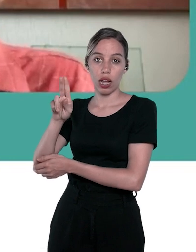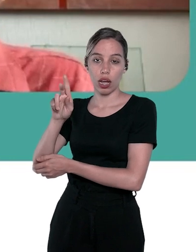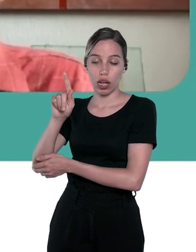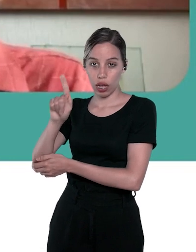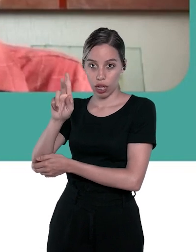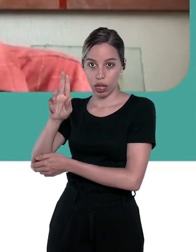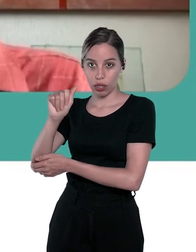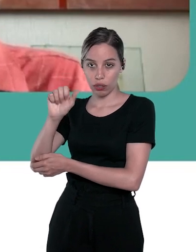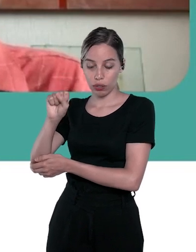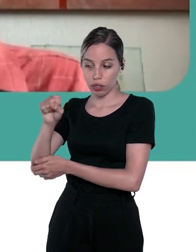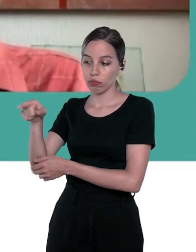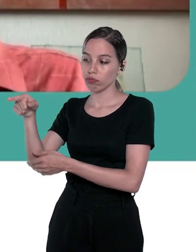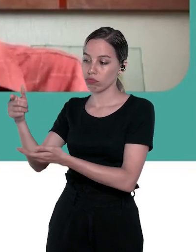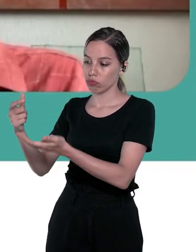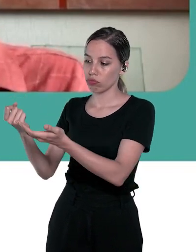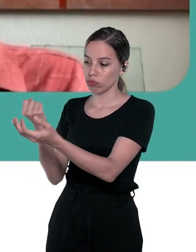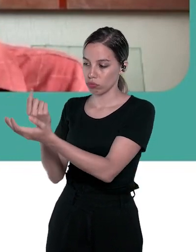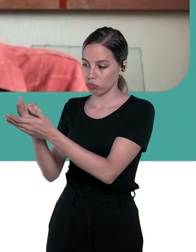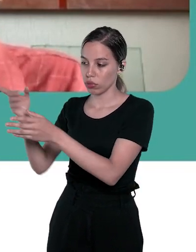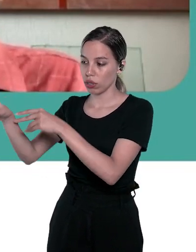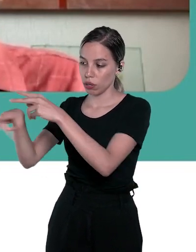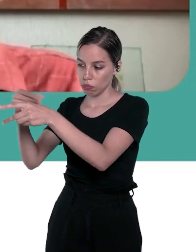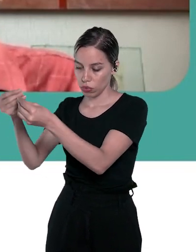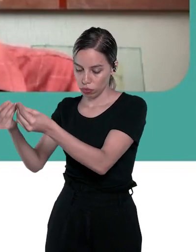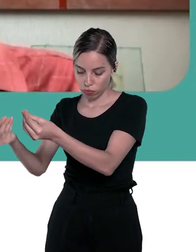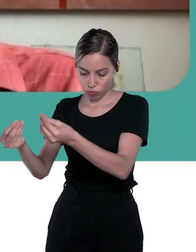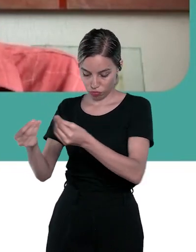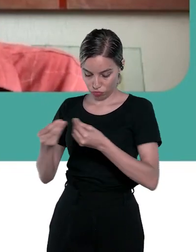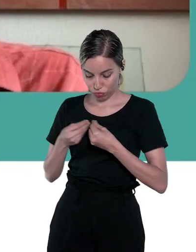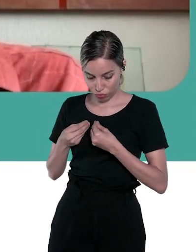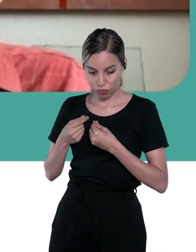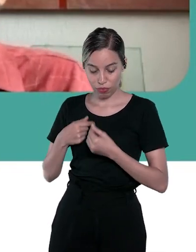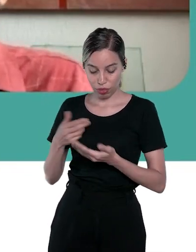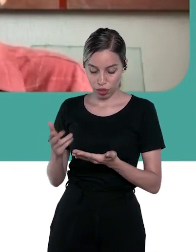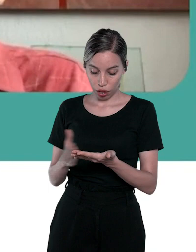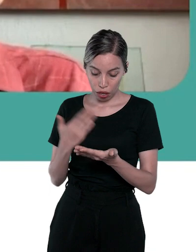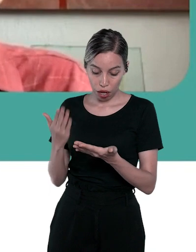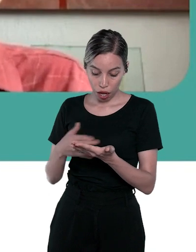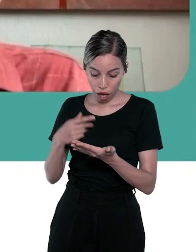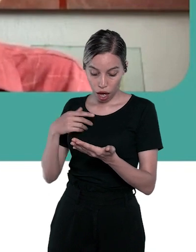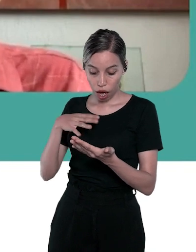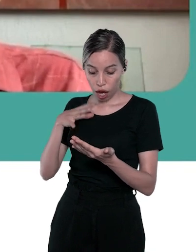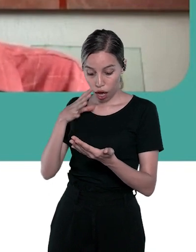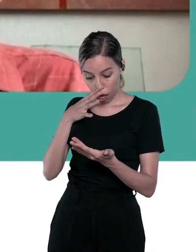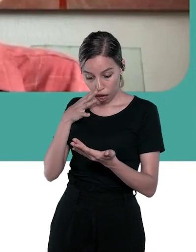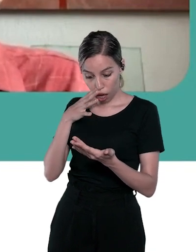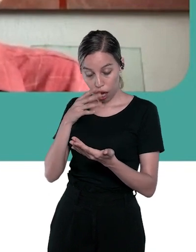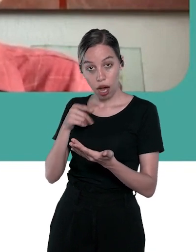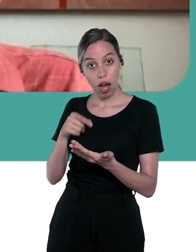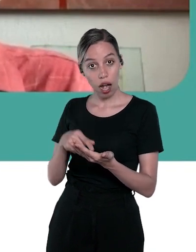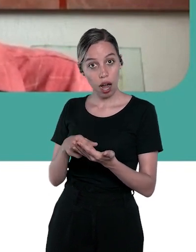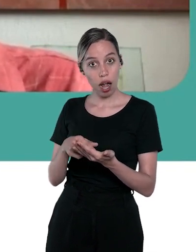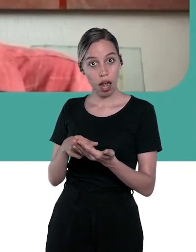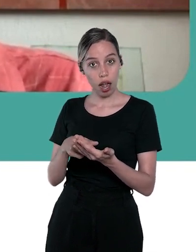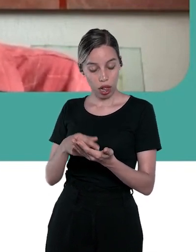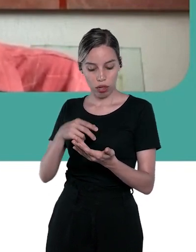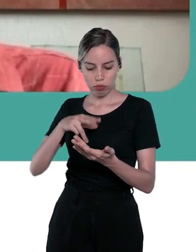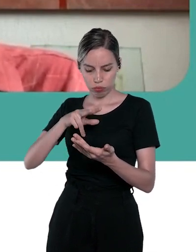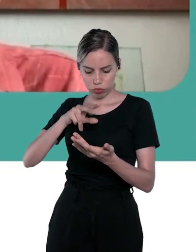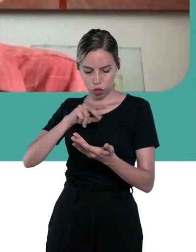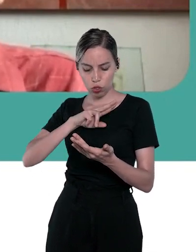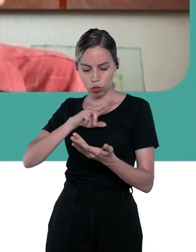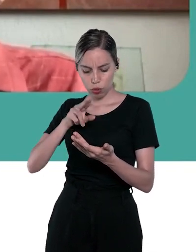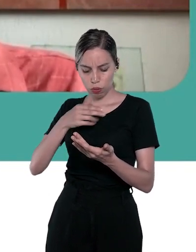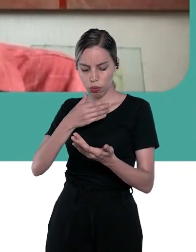da cidade de Carlos Drummond, só vim conhecer Carlos Drummond depois do João Cabral. Eu li, em primeiro lugar, o João Cabral,